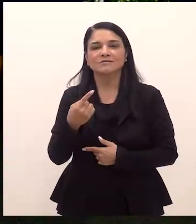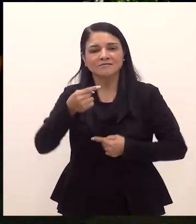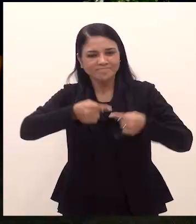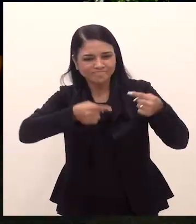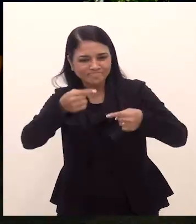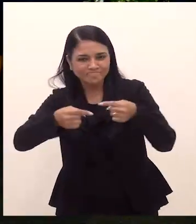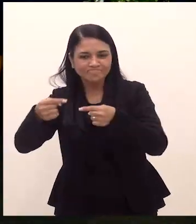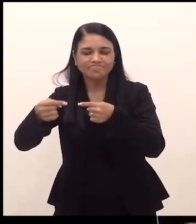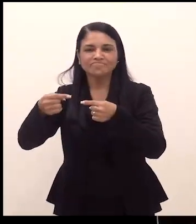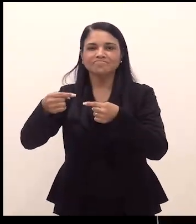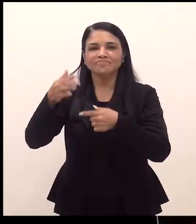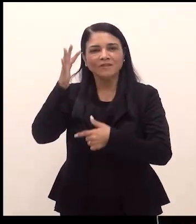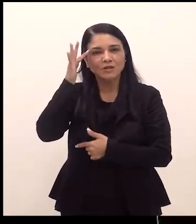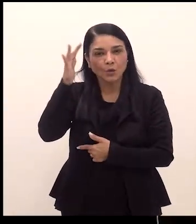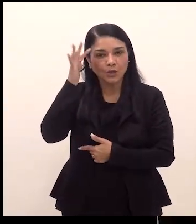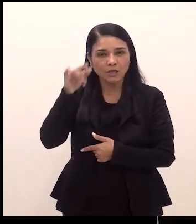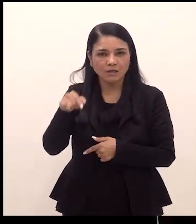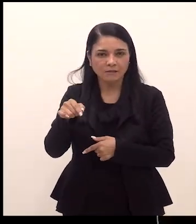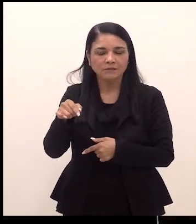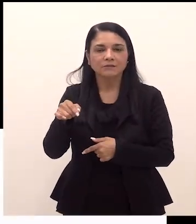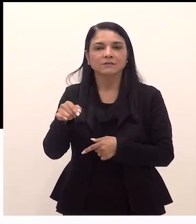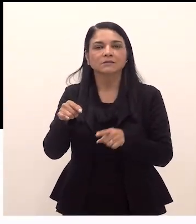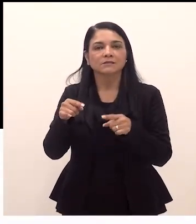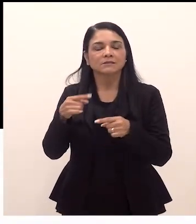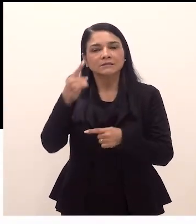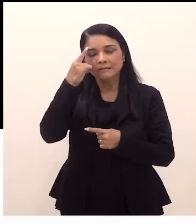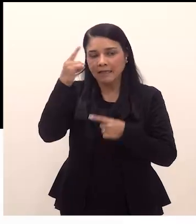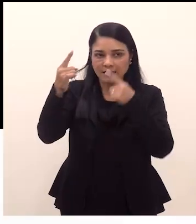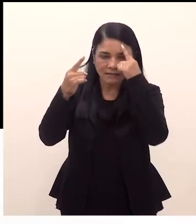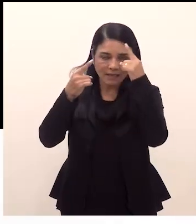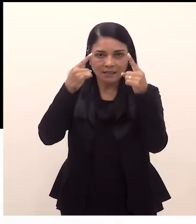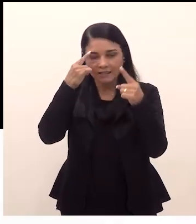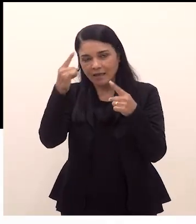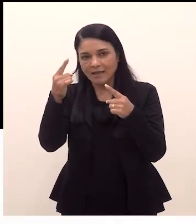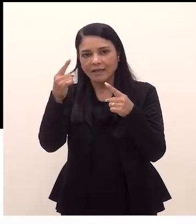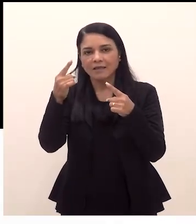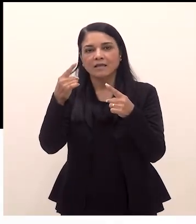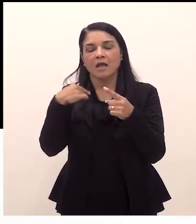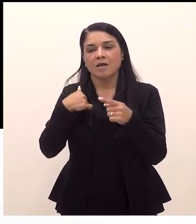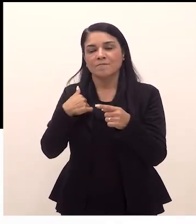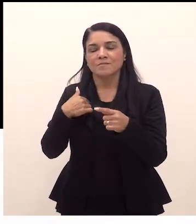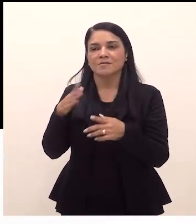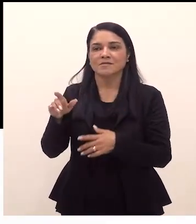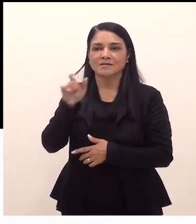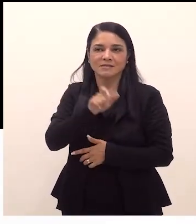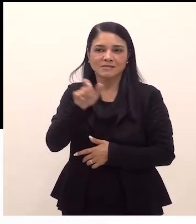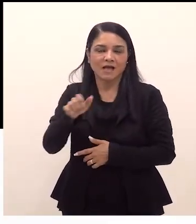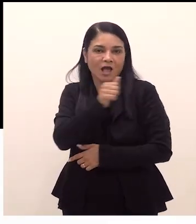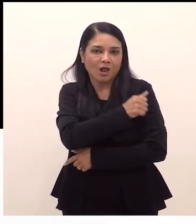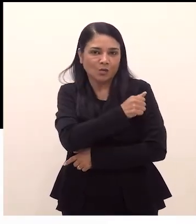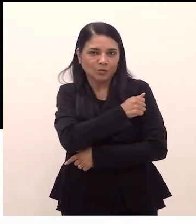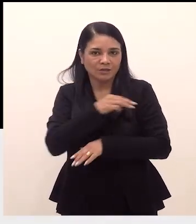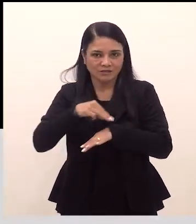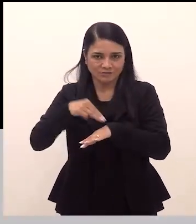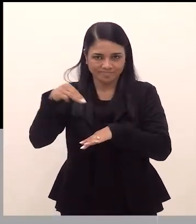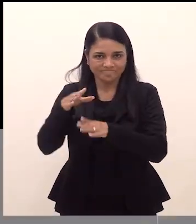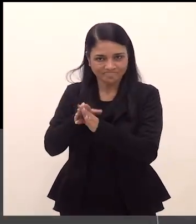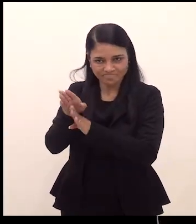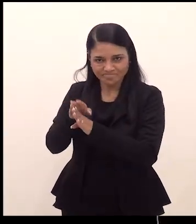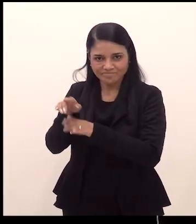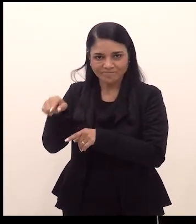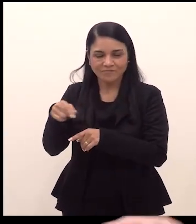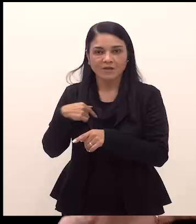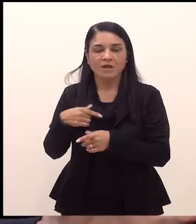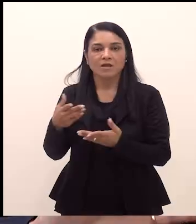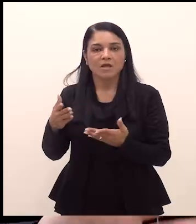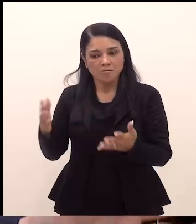gente, pautado nesse debate teórico, teve a ideia dentro do laboratório, na verdade foram as minhas orientandas de